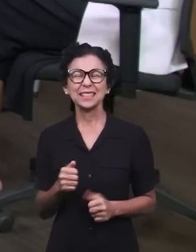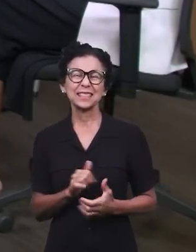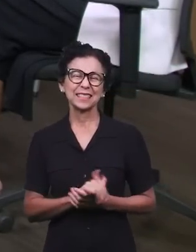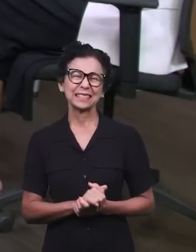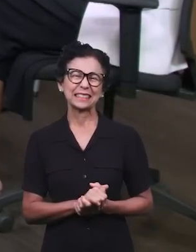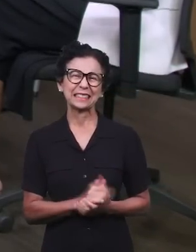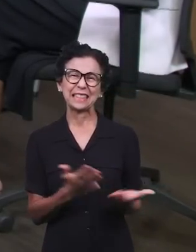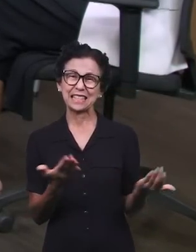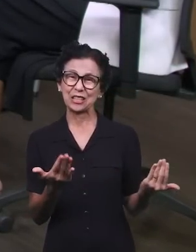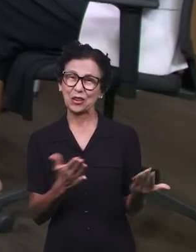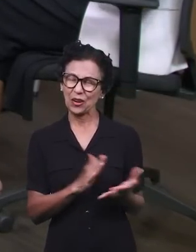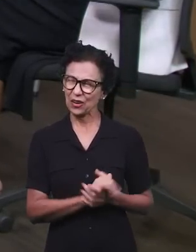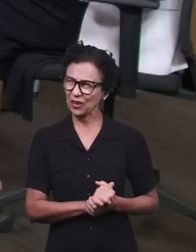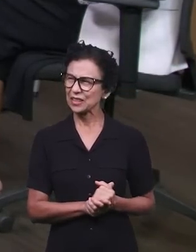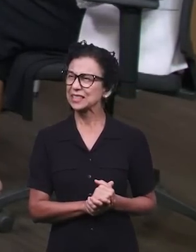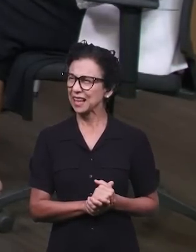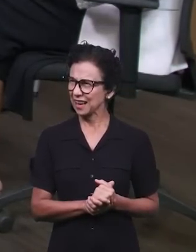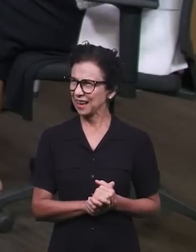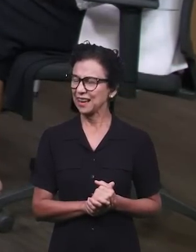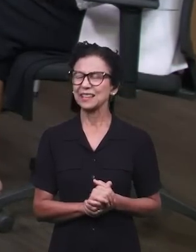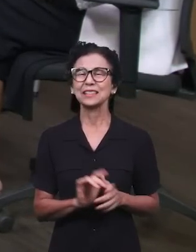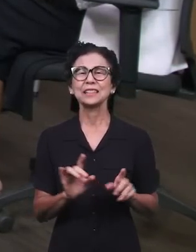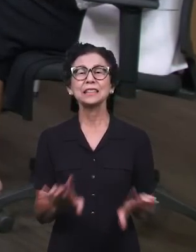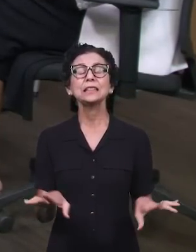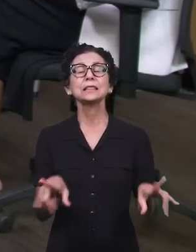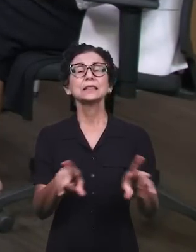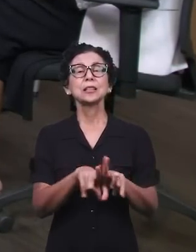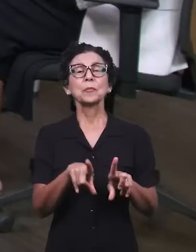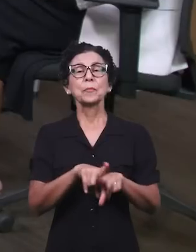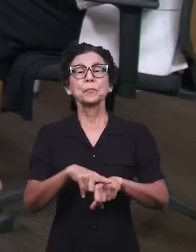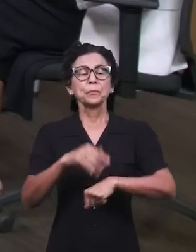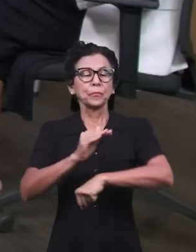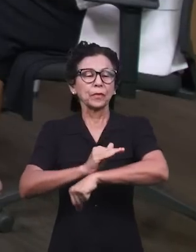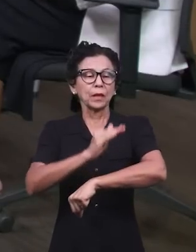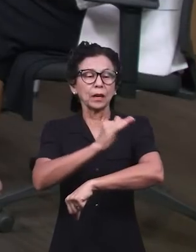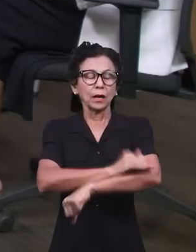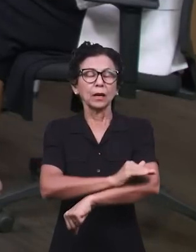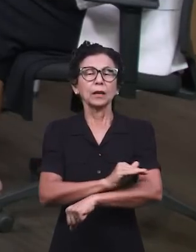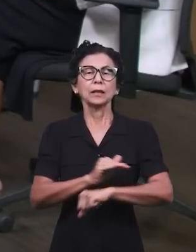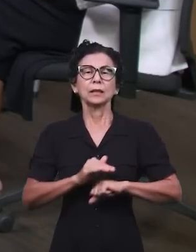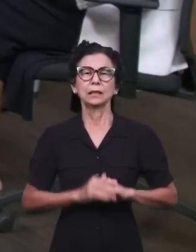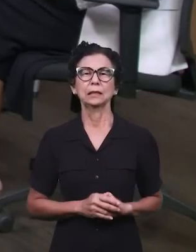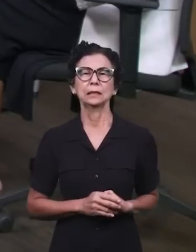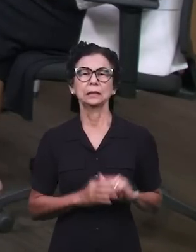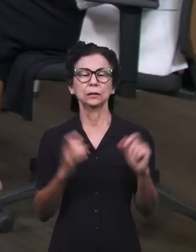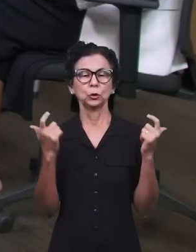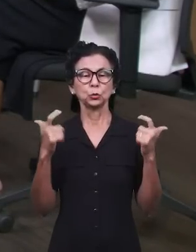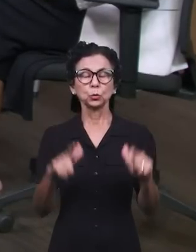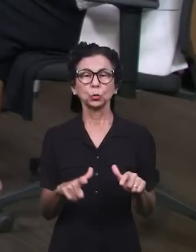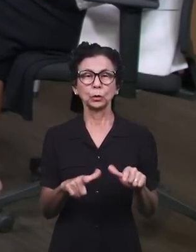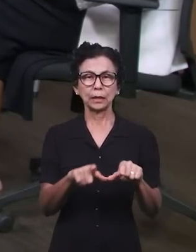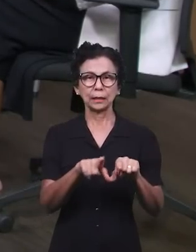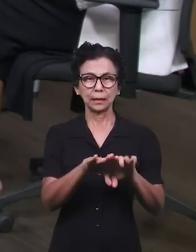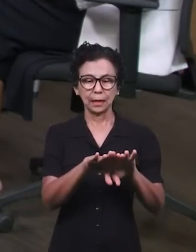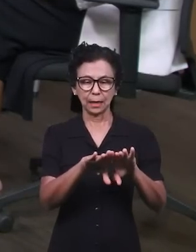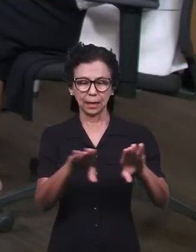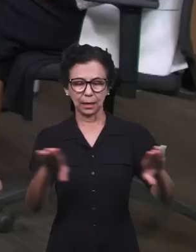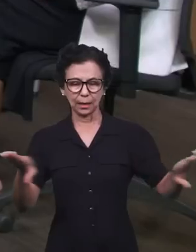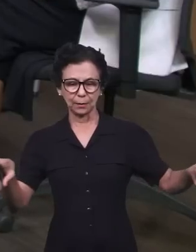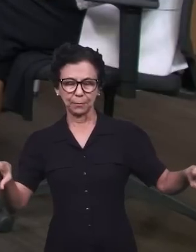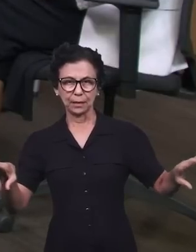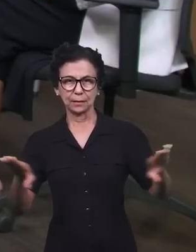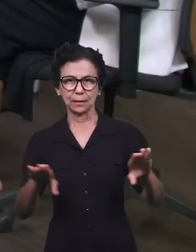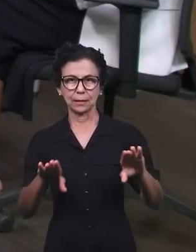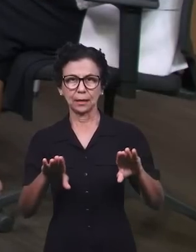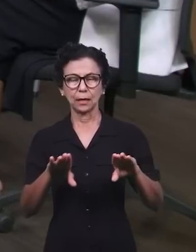rã na amassadeira. A amassadeira era o lugar de preparar o pão, de amassar o pão. A massa do pão